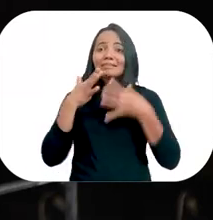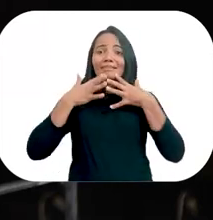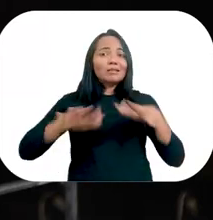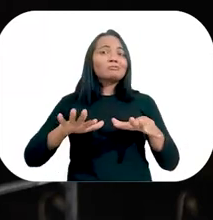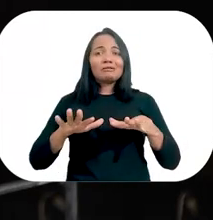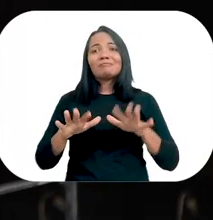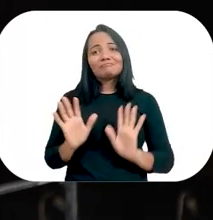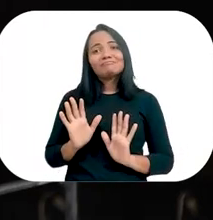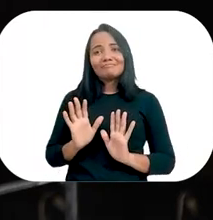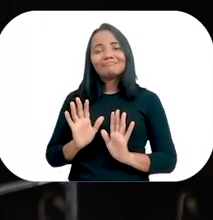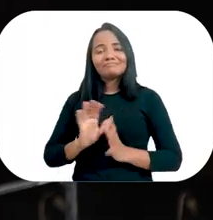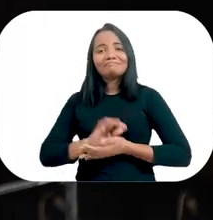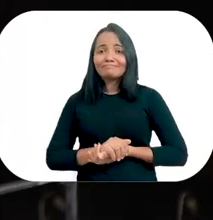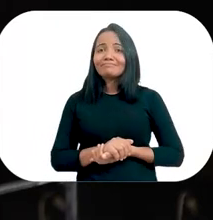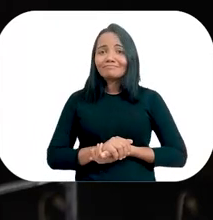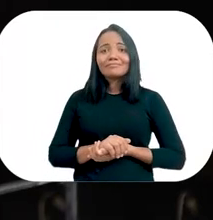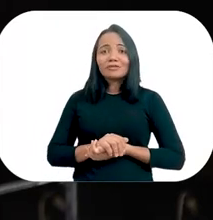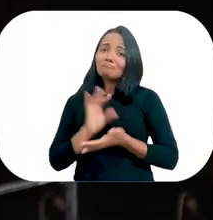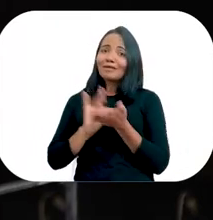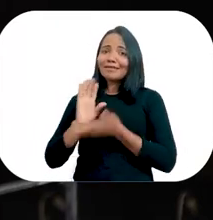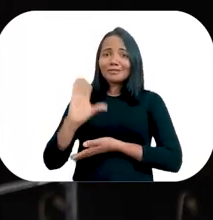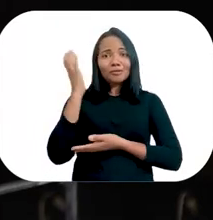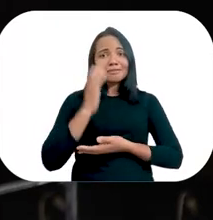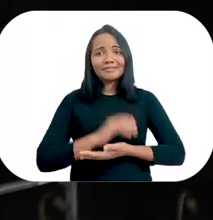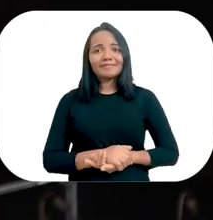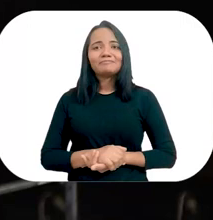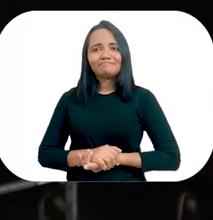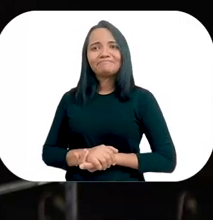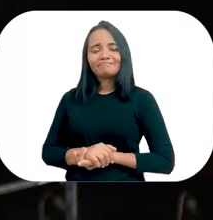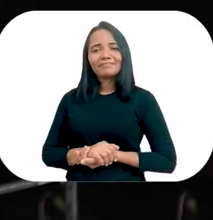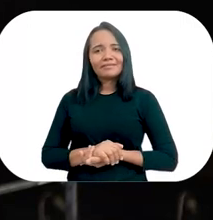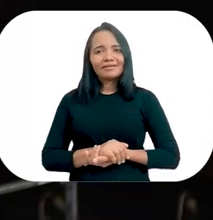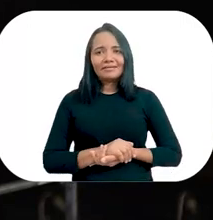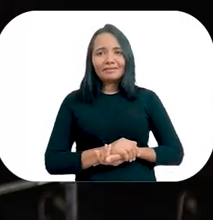alguma coisa. E foi o que aconteceu. Eu ganhei